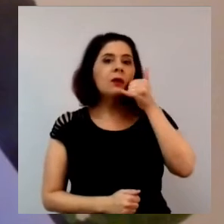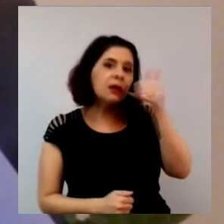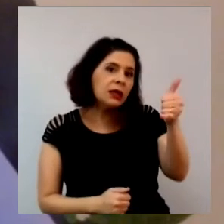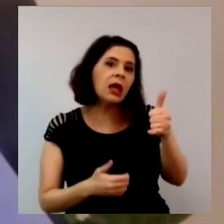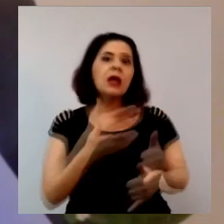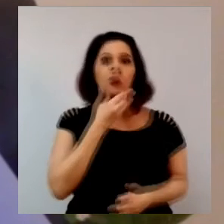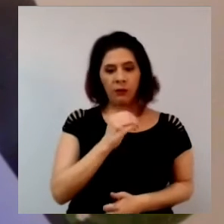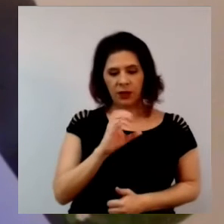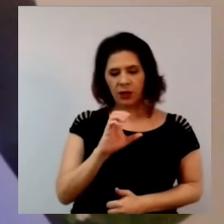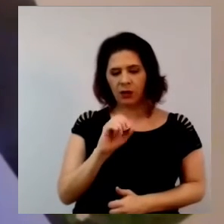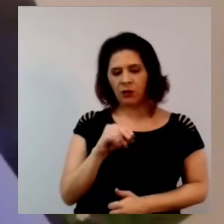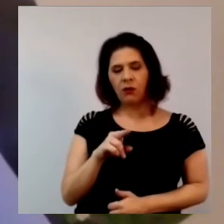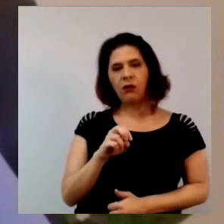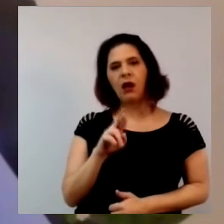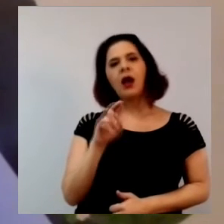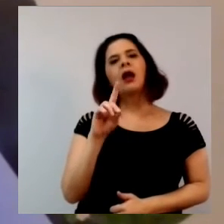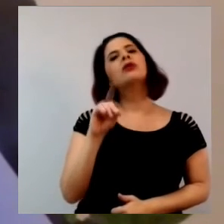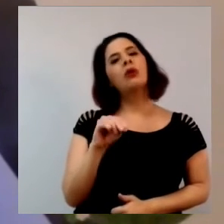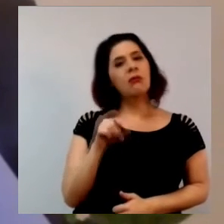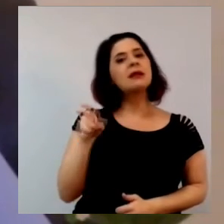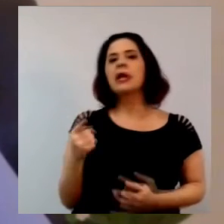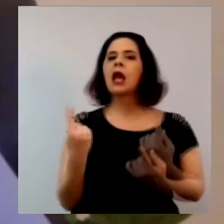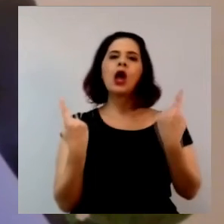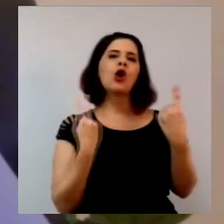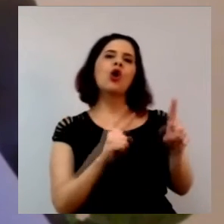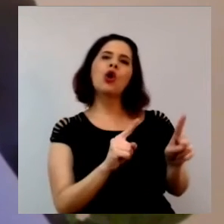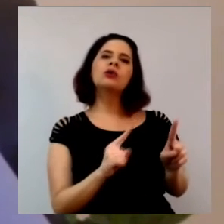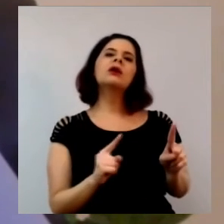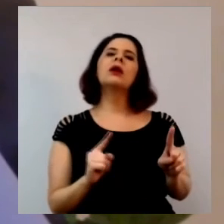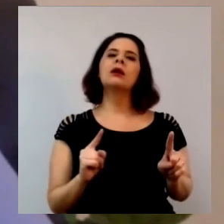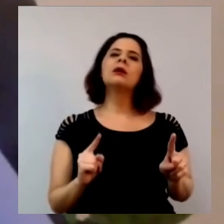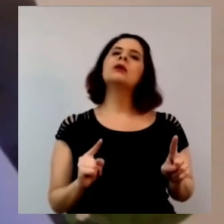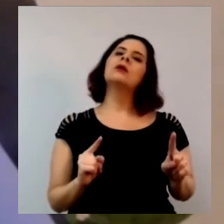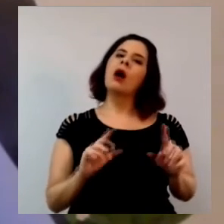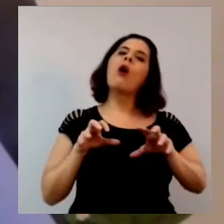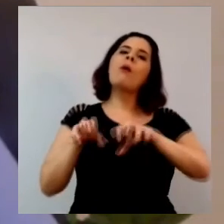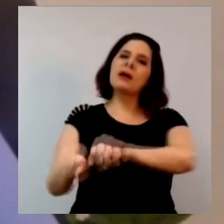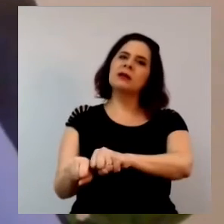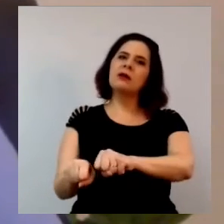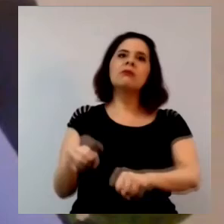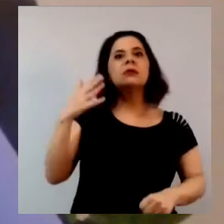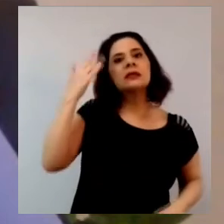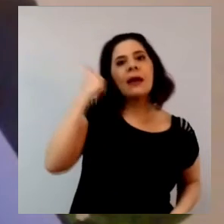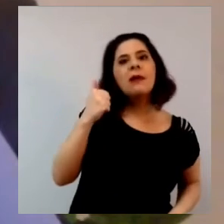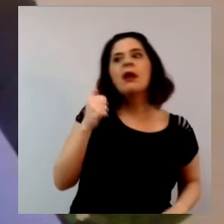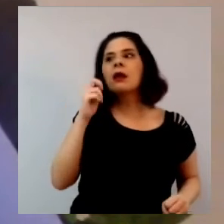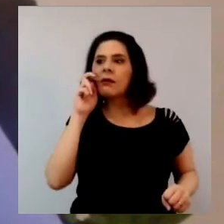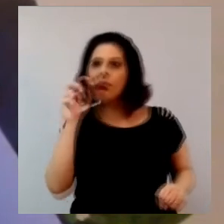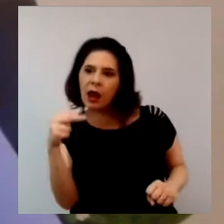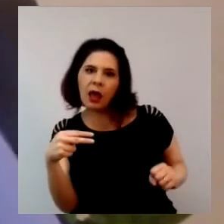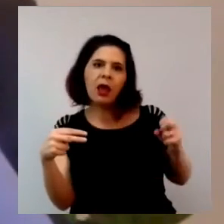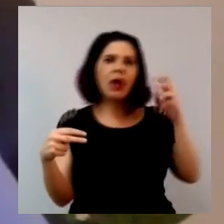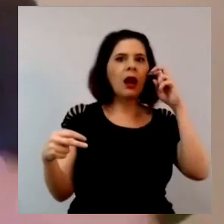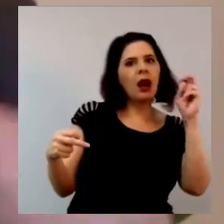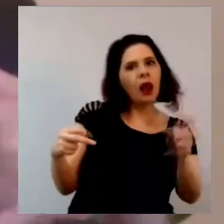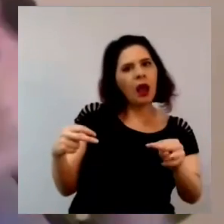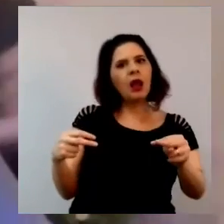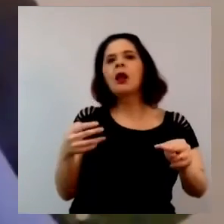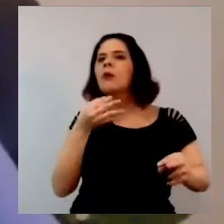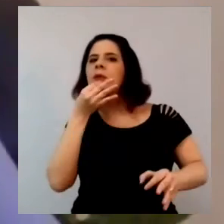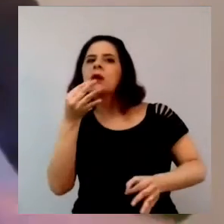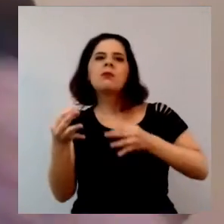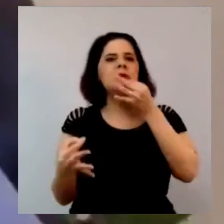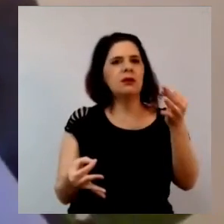ele é totalmente contra a ocupação, a gente precisa trazer uma outra perspectiva para o nosso leitor. É muito fácil você achar alguém que fale bandido bom é